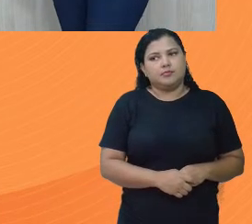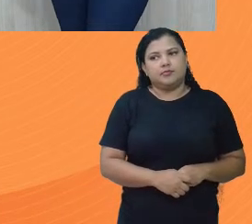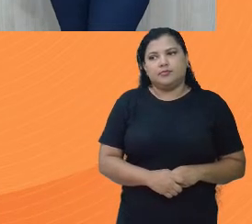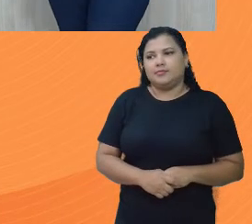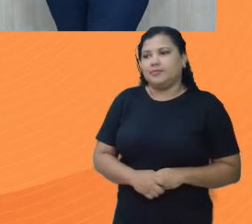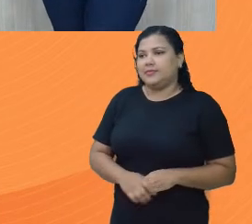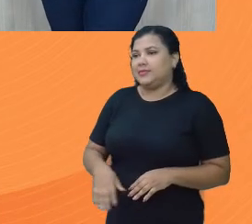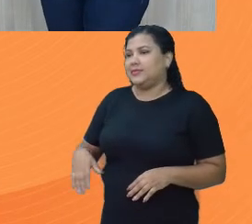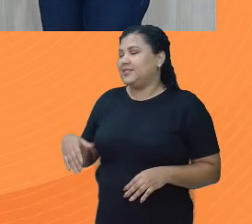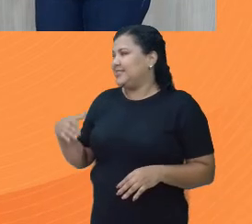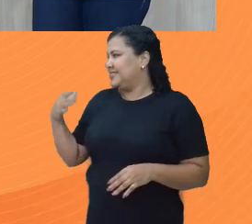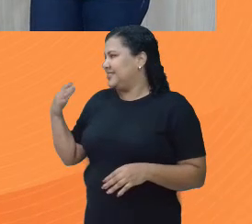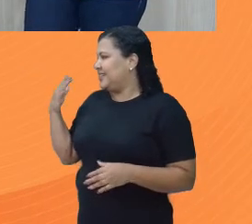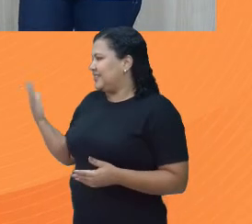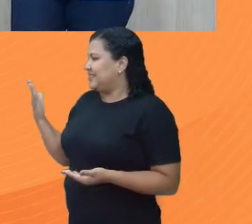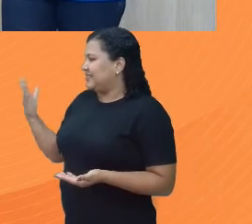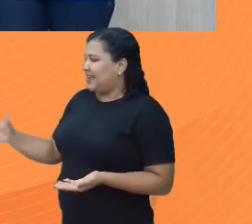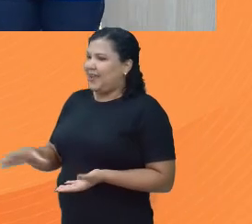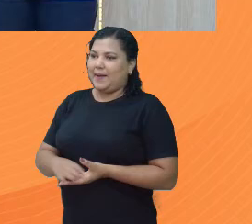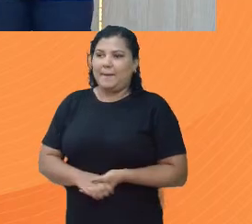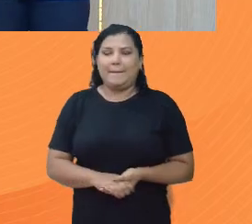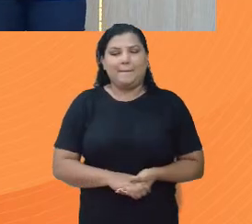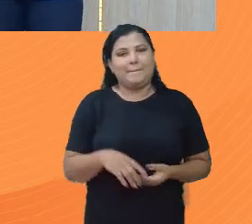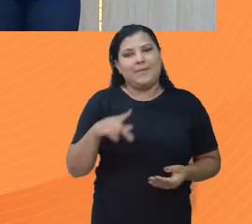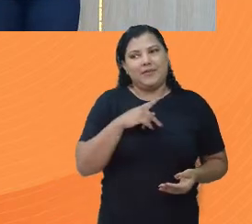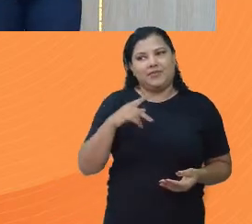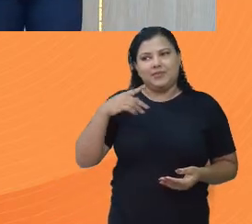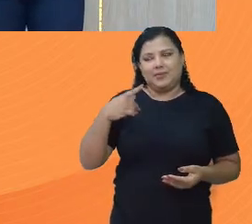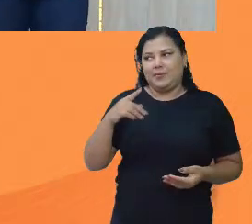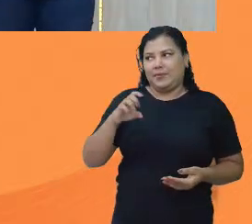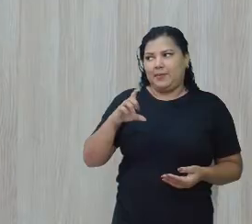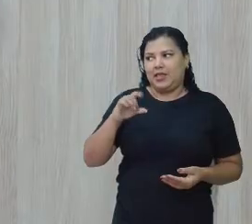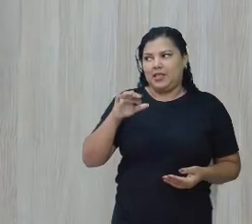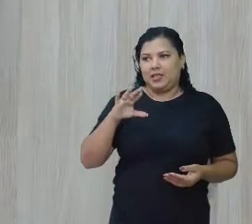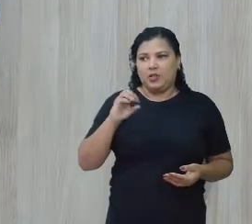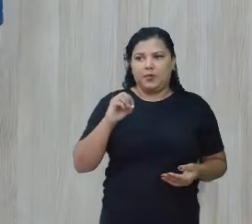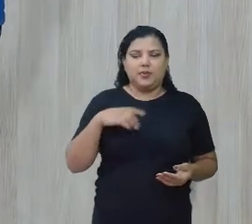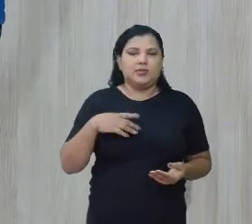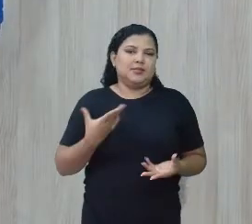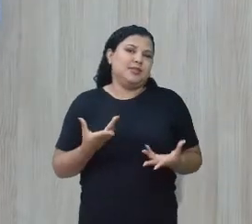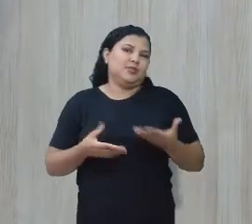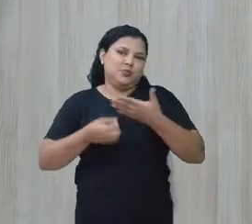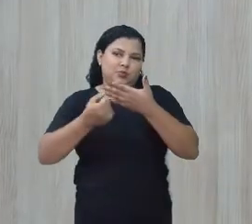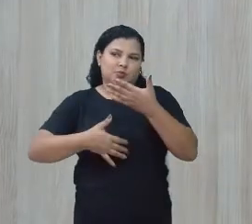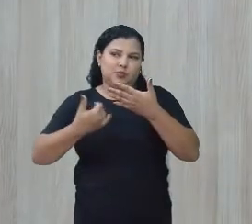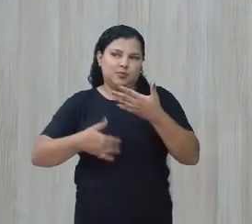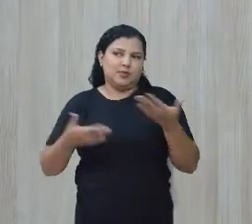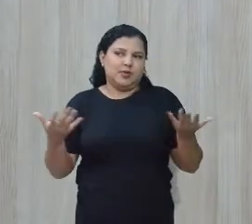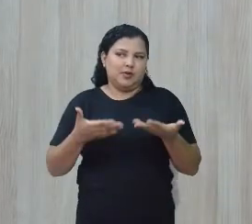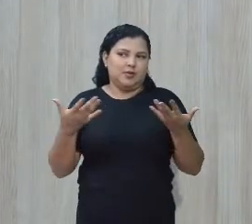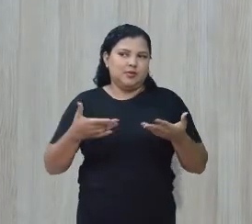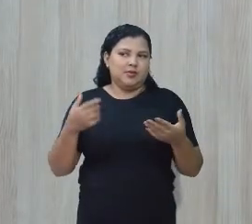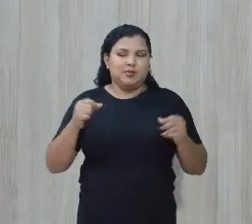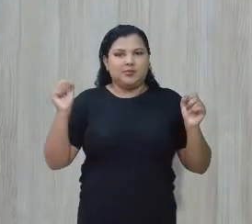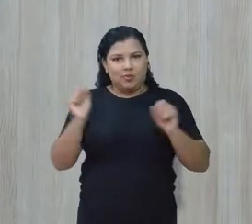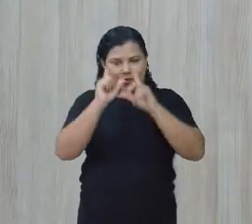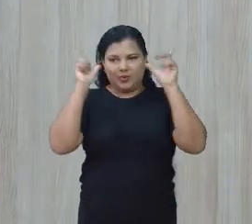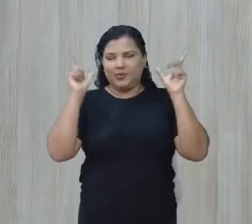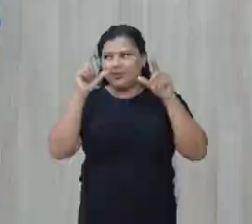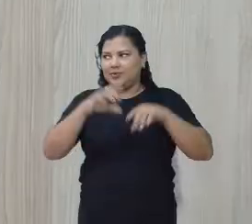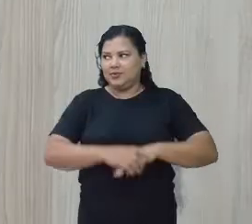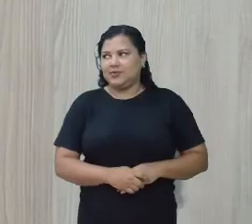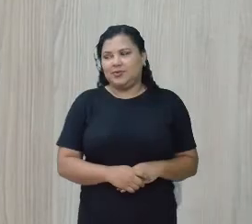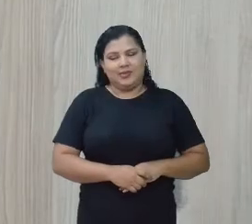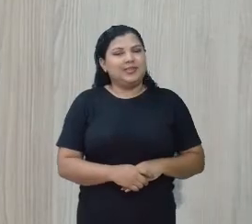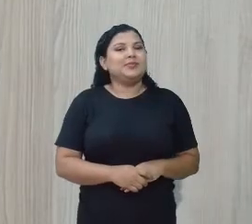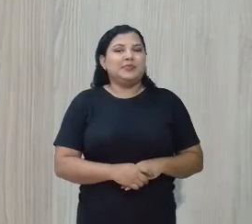avançar. Eita, chegou aqui na hora de Pedro. Vamos lá, professor. Mais algum comentário? Suas percepções. Agora o pessoal acordou? O